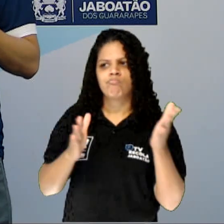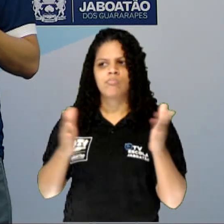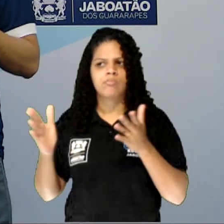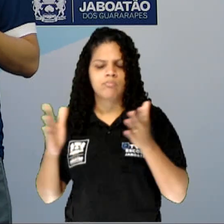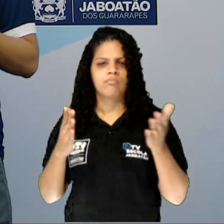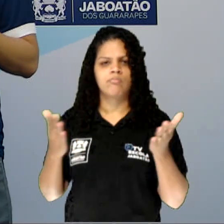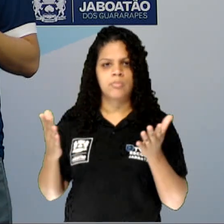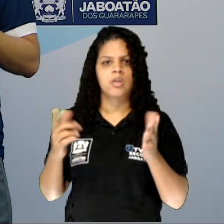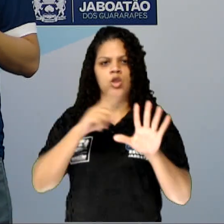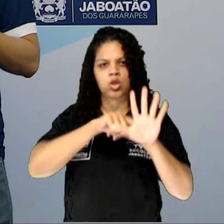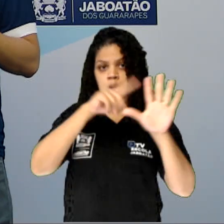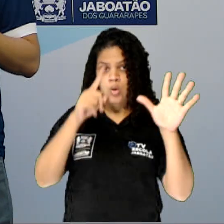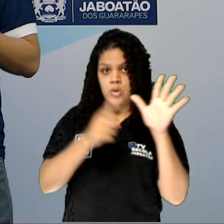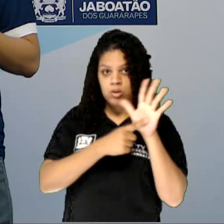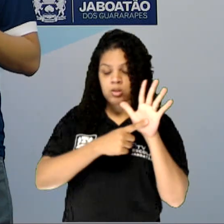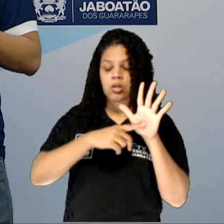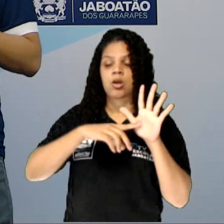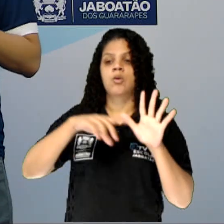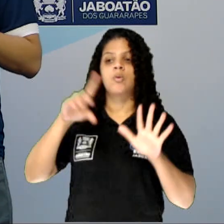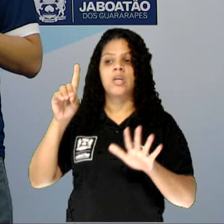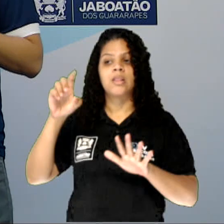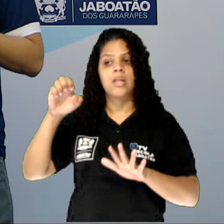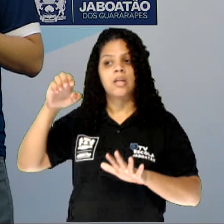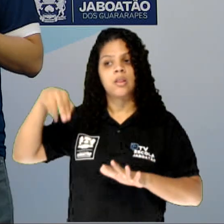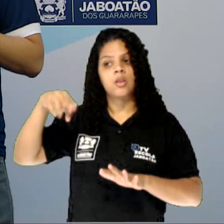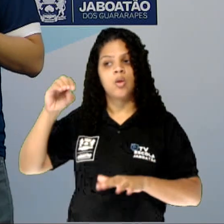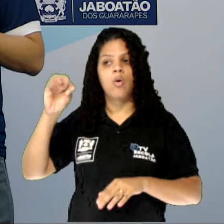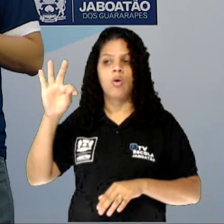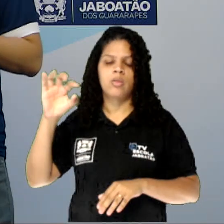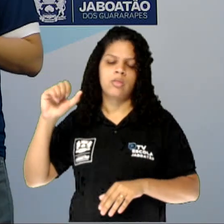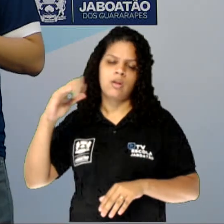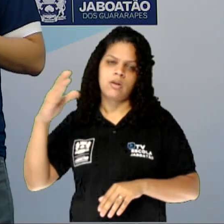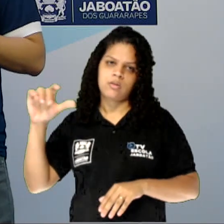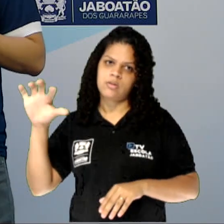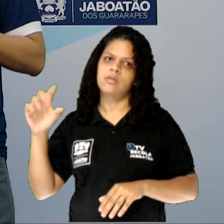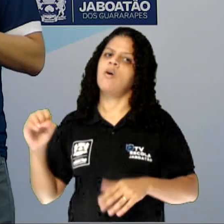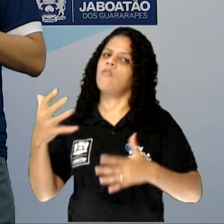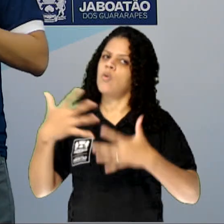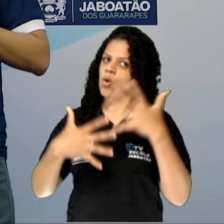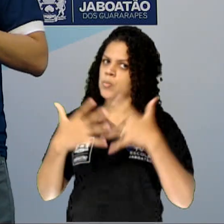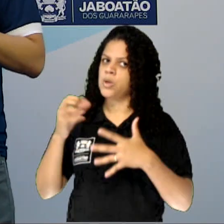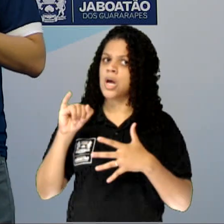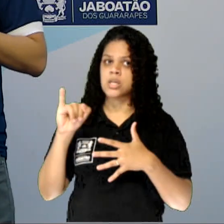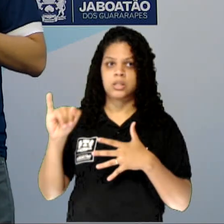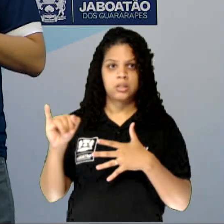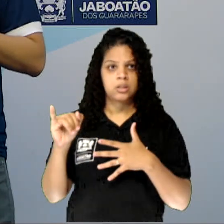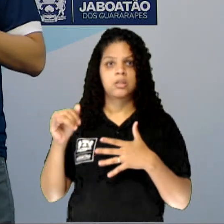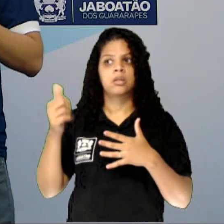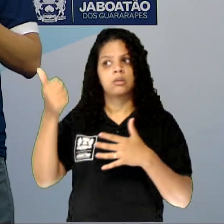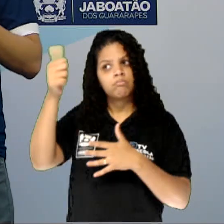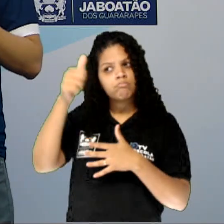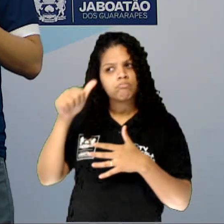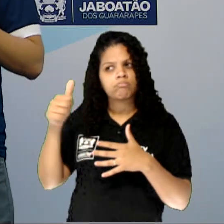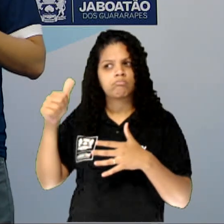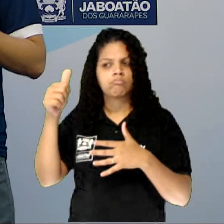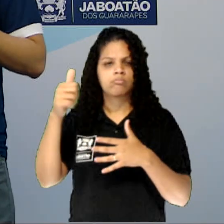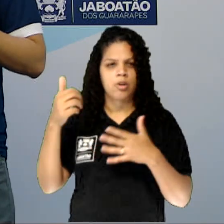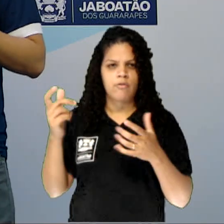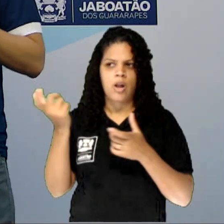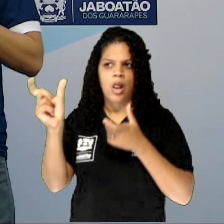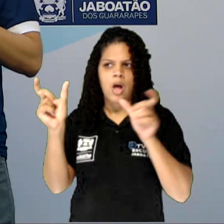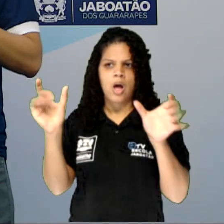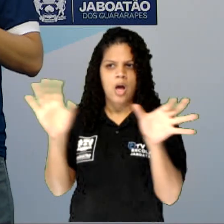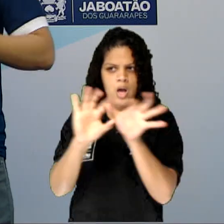denotação e conotação, vai ficar complicado da gente entender que relação se estabelece entre um e